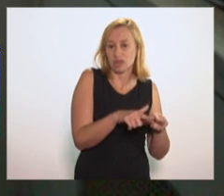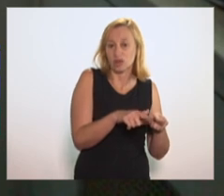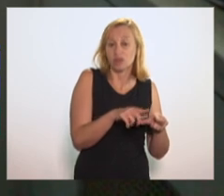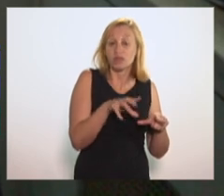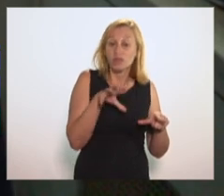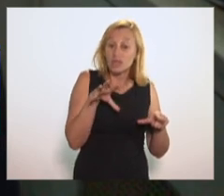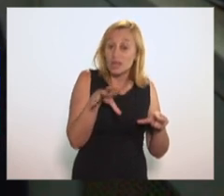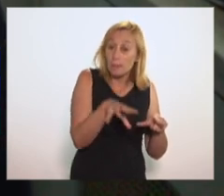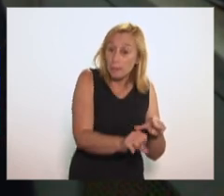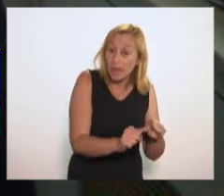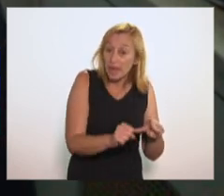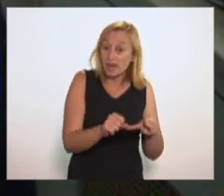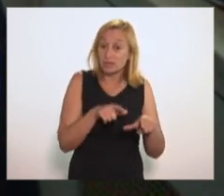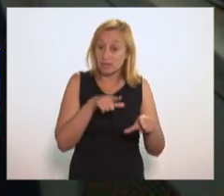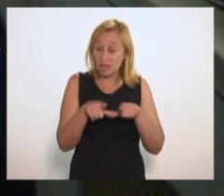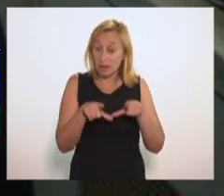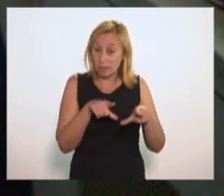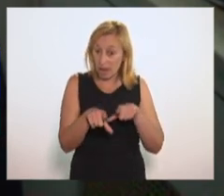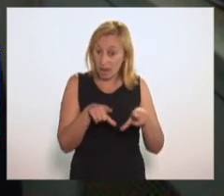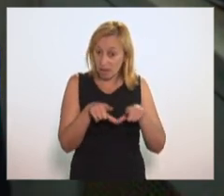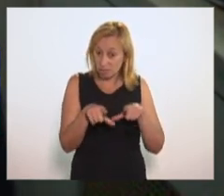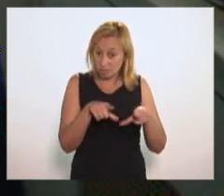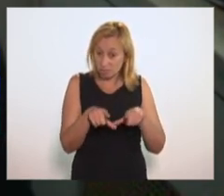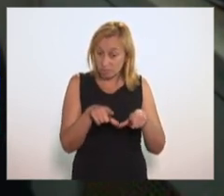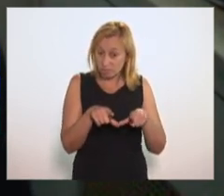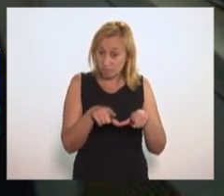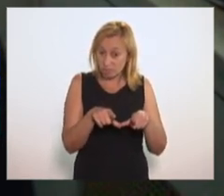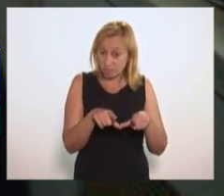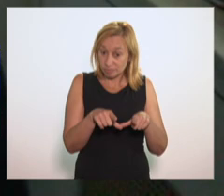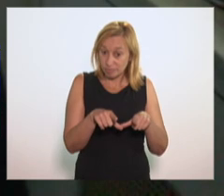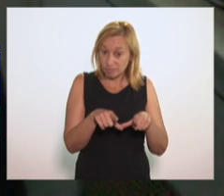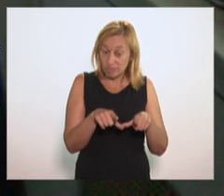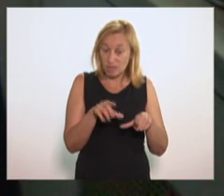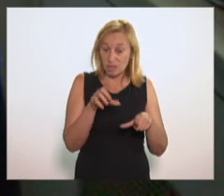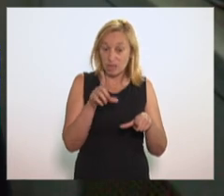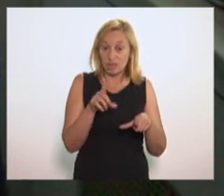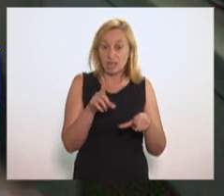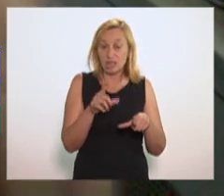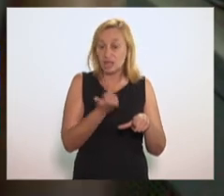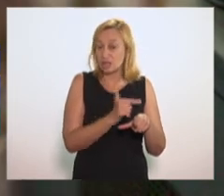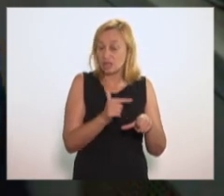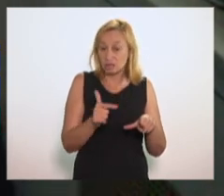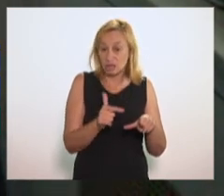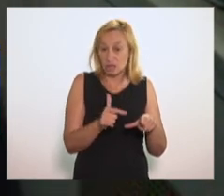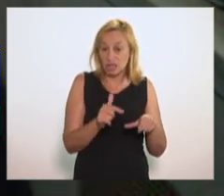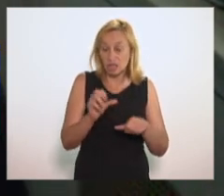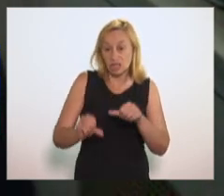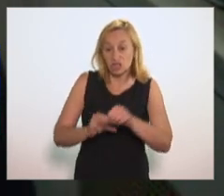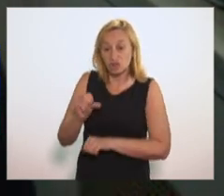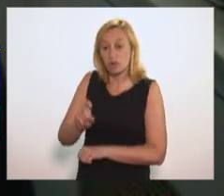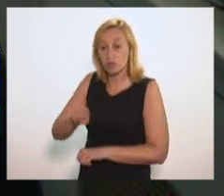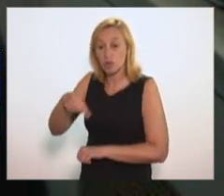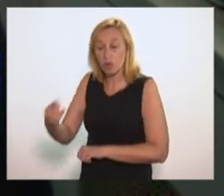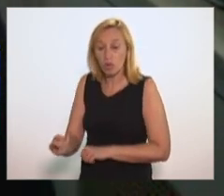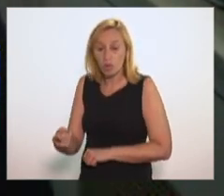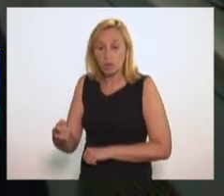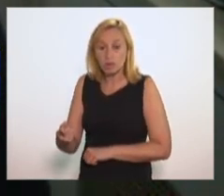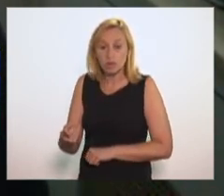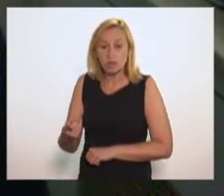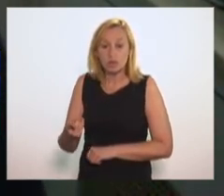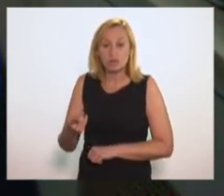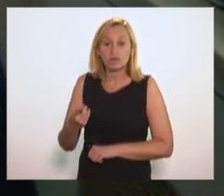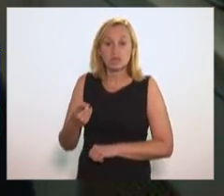cargos que estão no estoque dos cargos desocupados e transforma em outros você